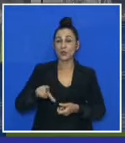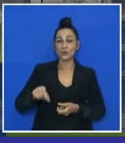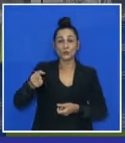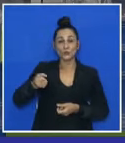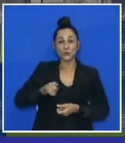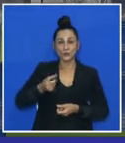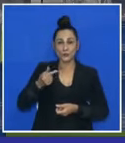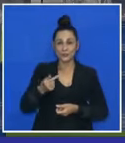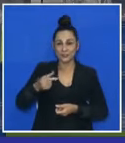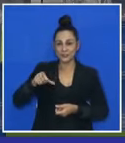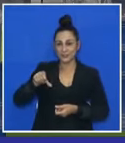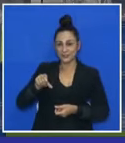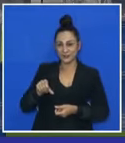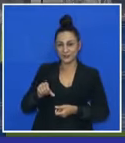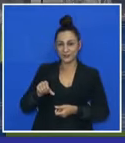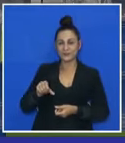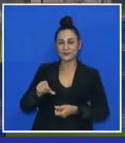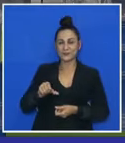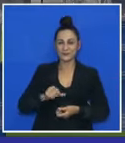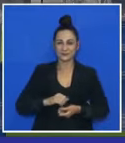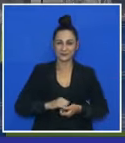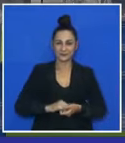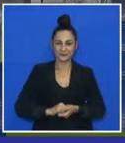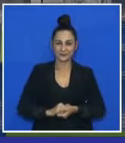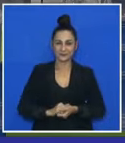Número 79.